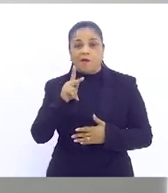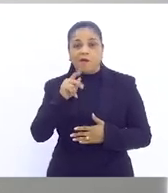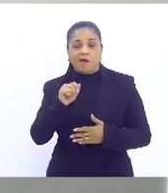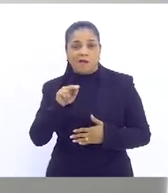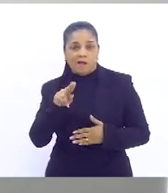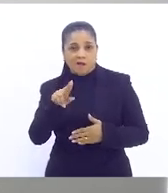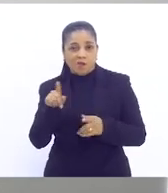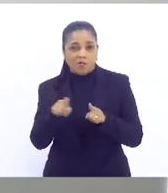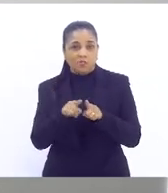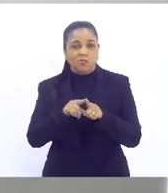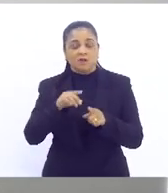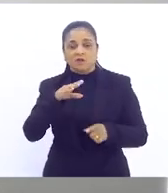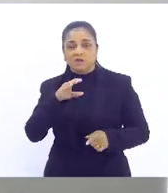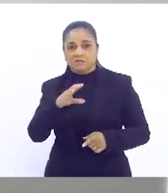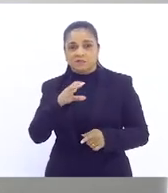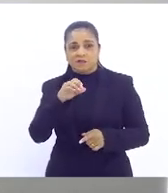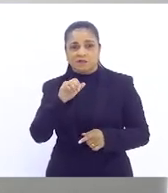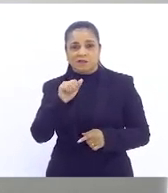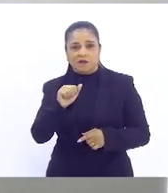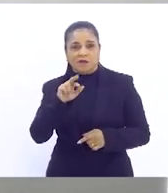engenharia ceaerj